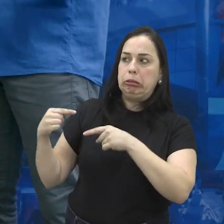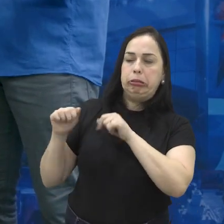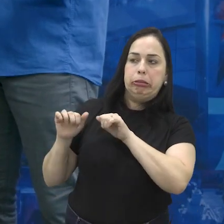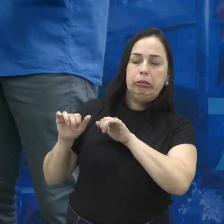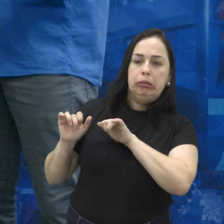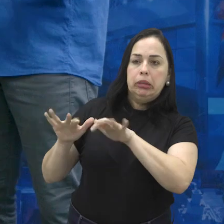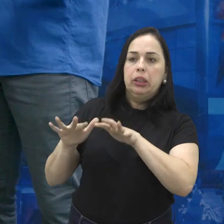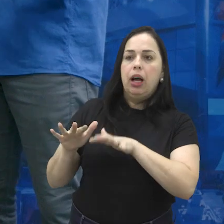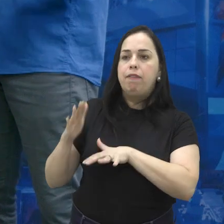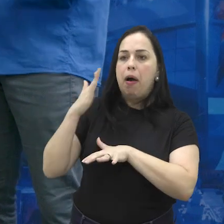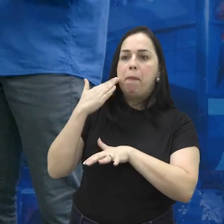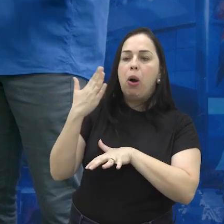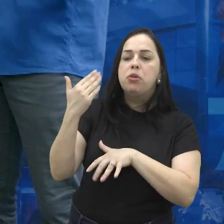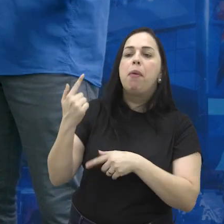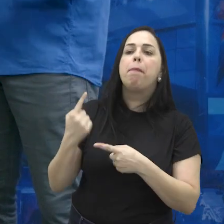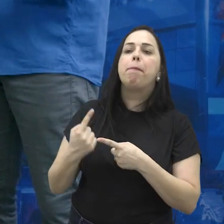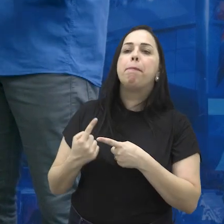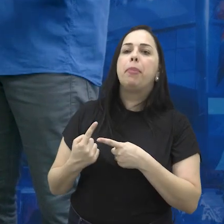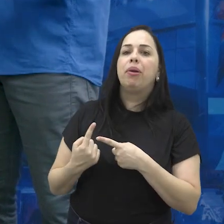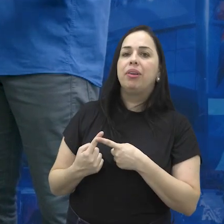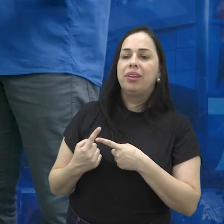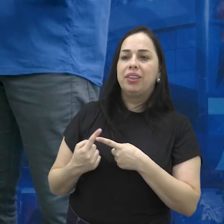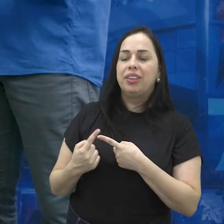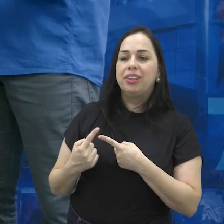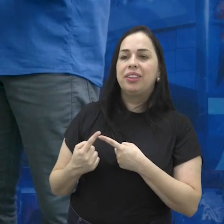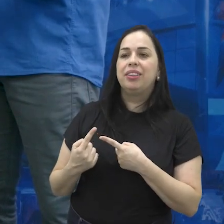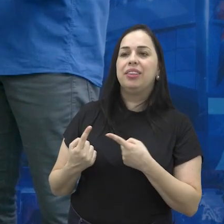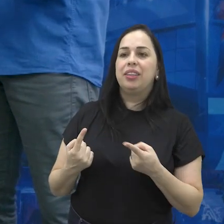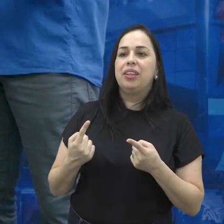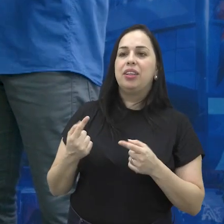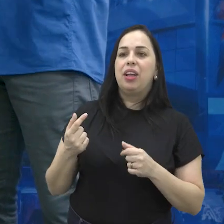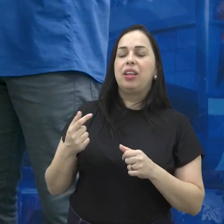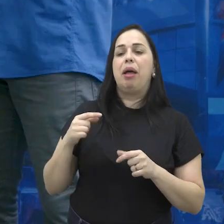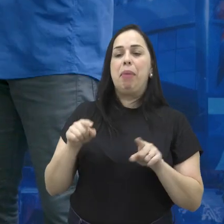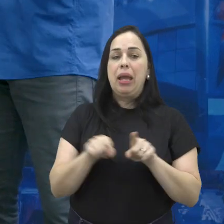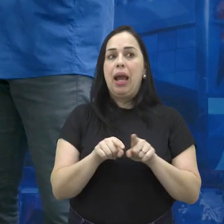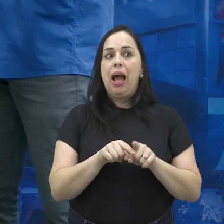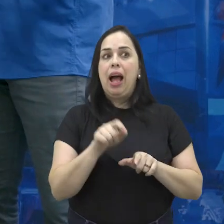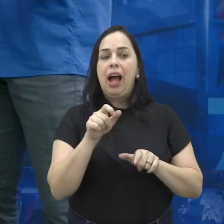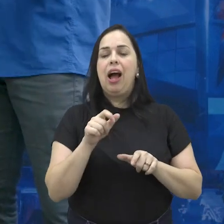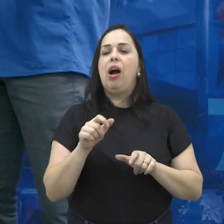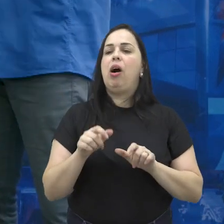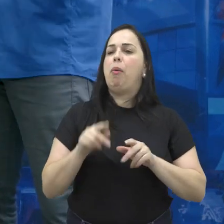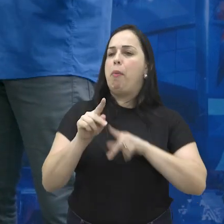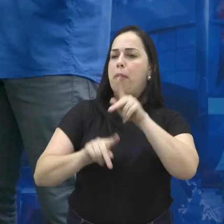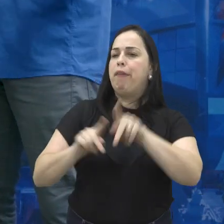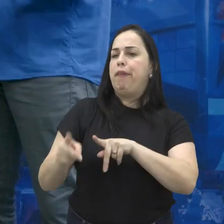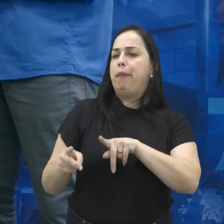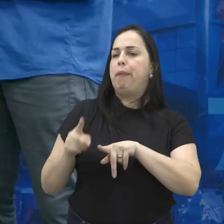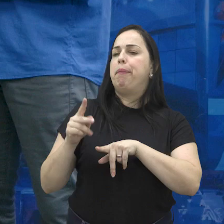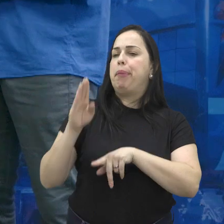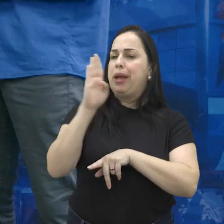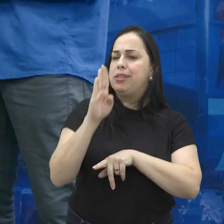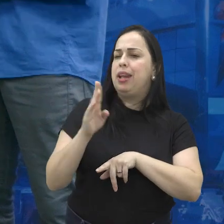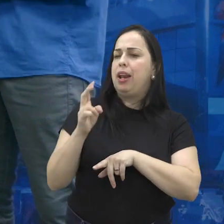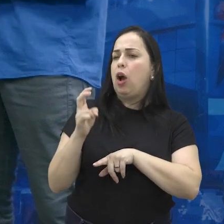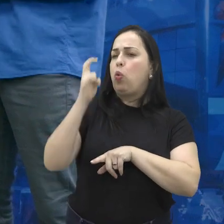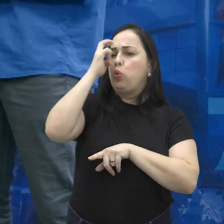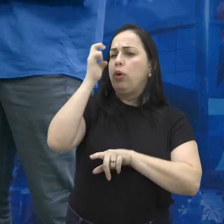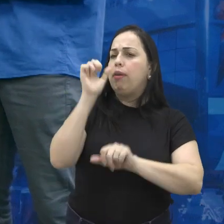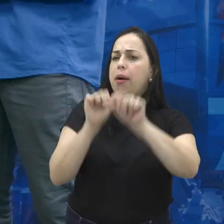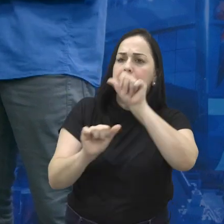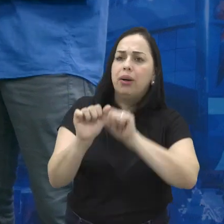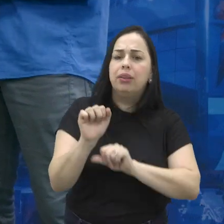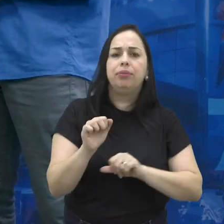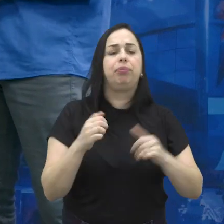tanta mobilização é também justamente por essa perspectiva de mudança cultural que a gente está tendo nos modelos de trabalho?